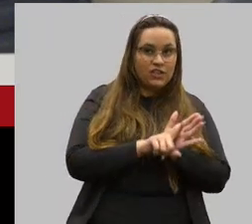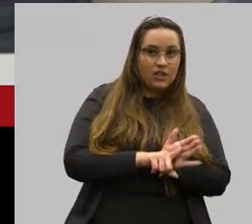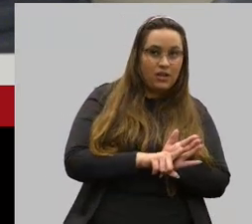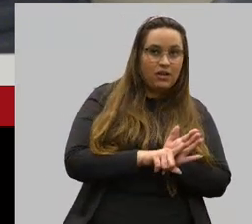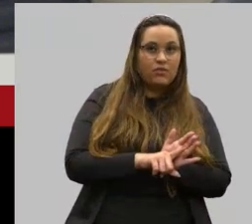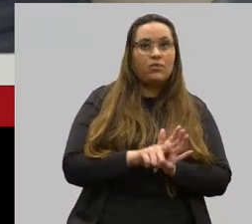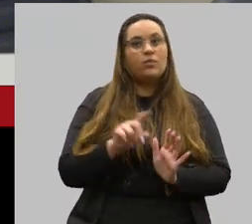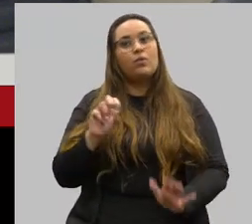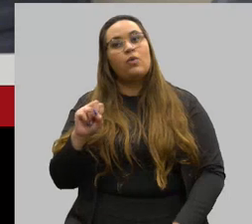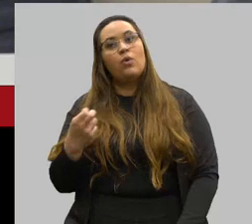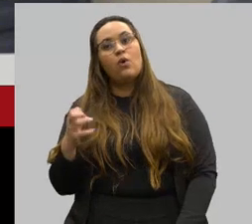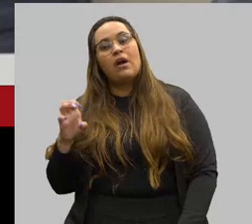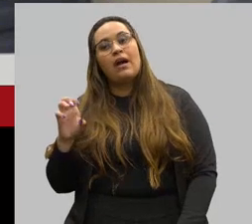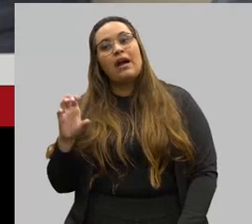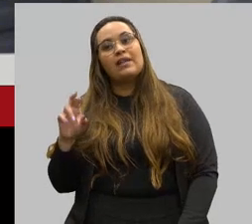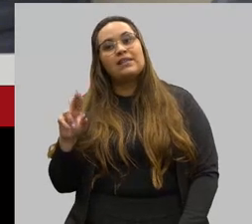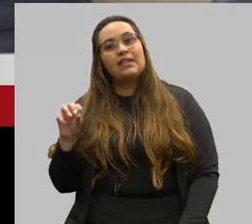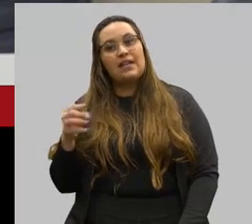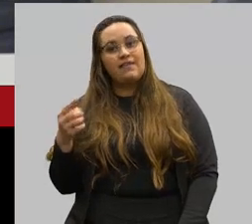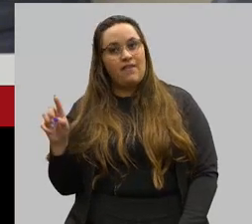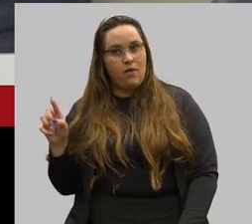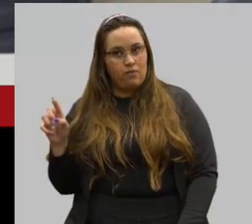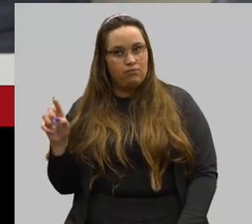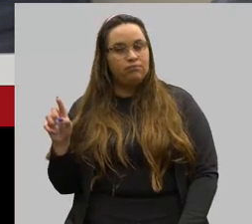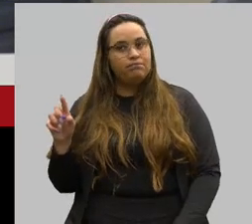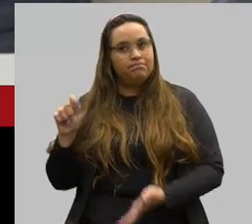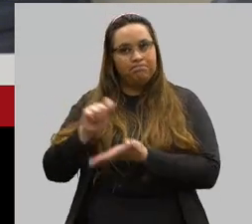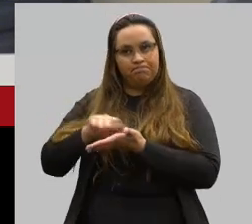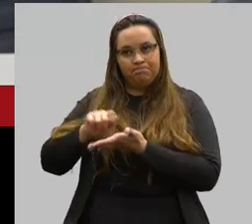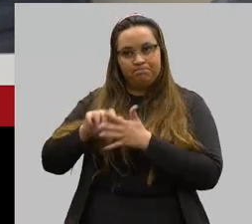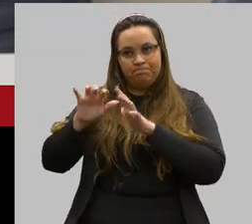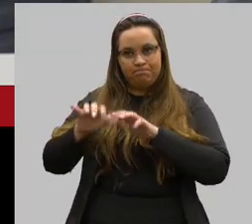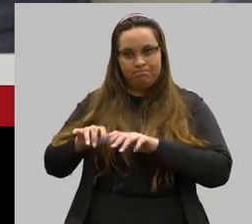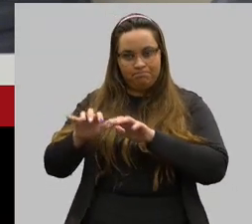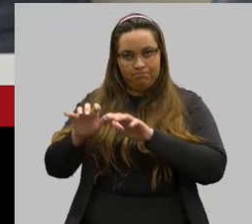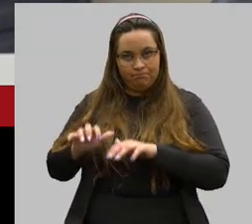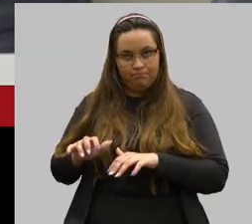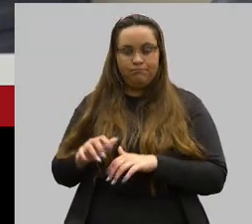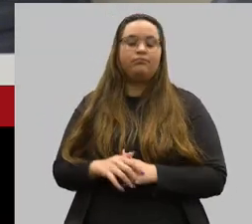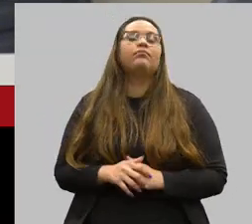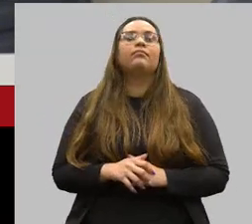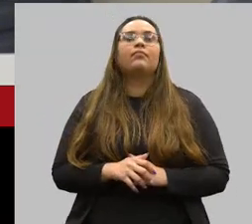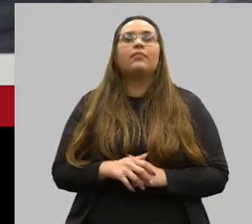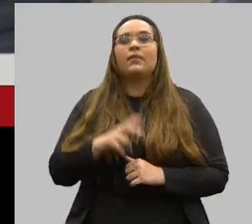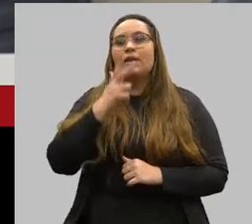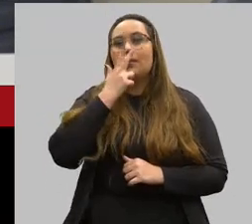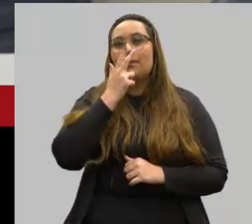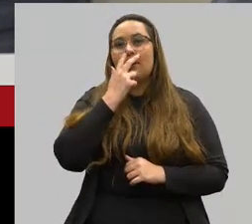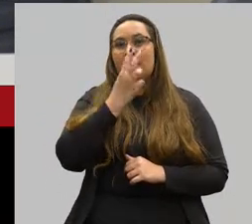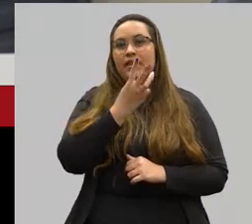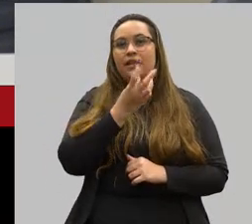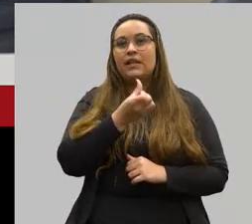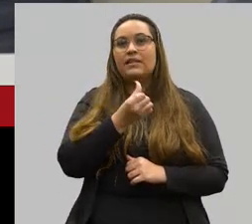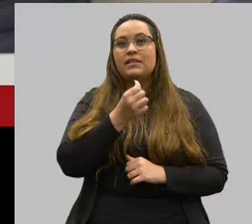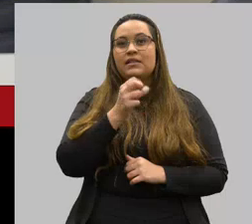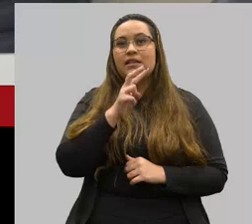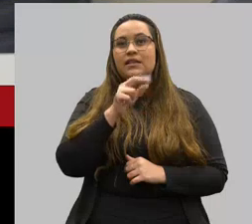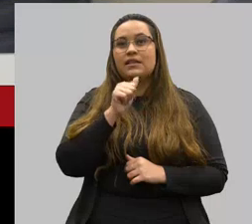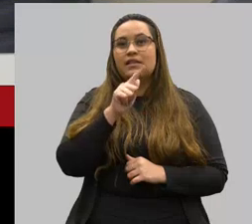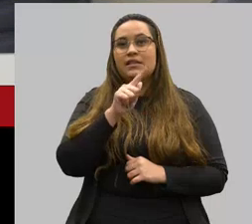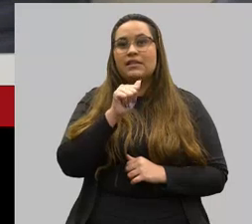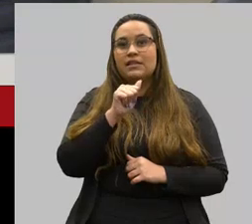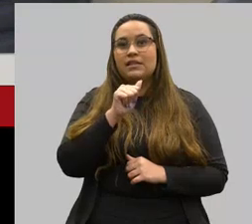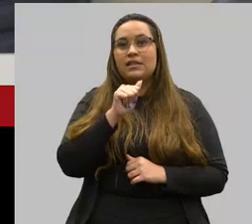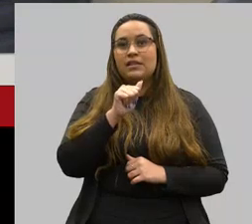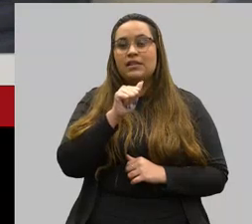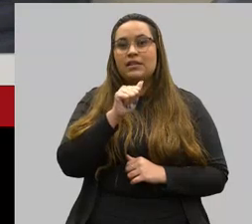entretanto no concurso passado né Eh tivemos tão só Salvo engano a abertura de 36 vagas para a carreira